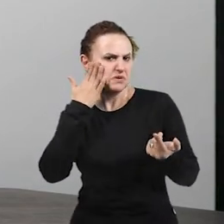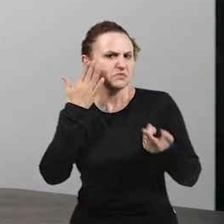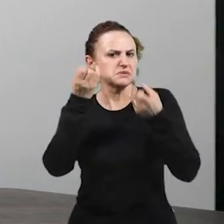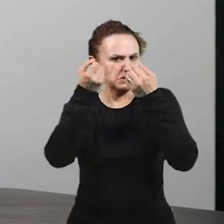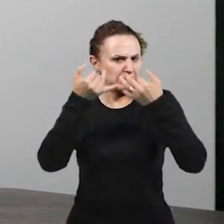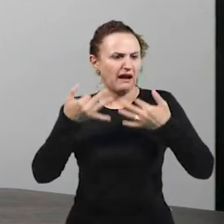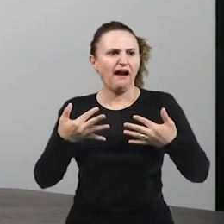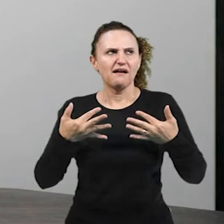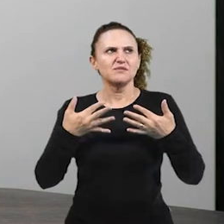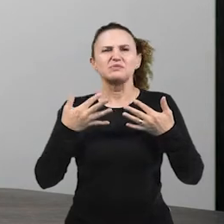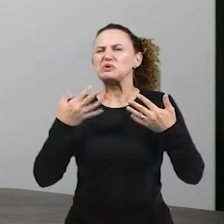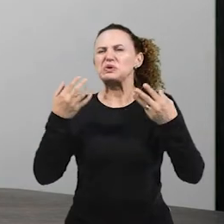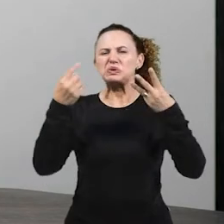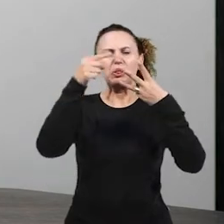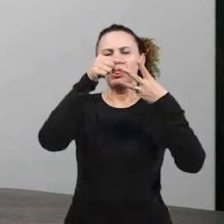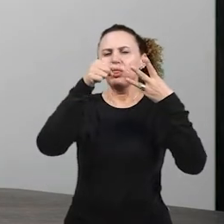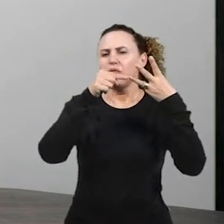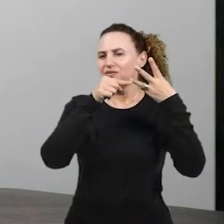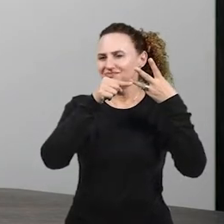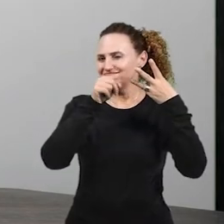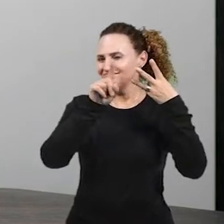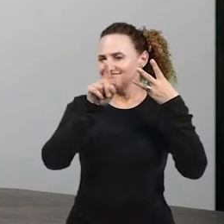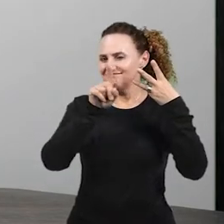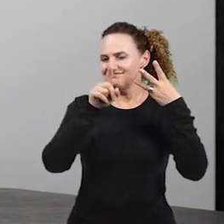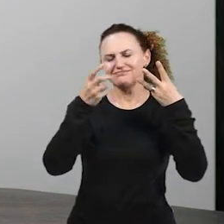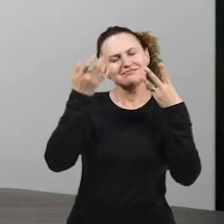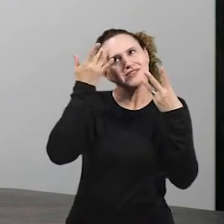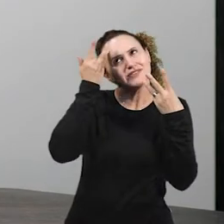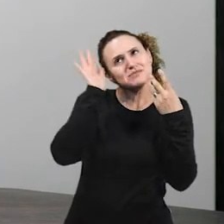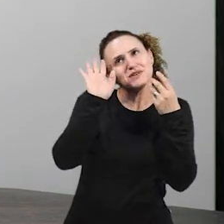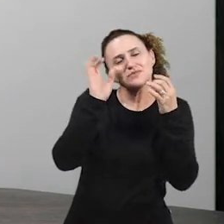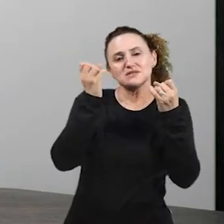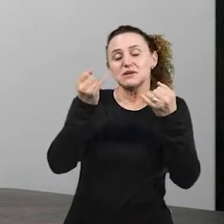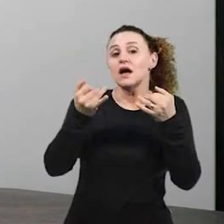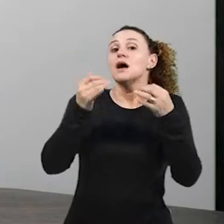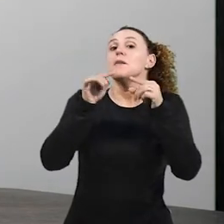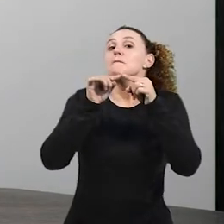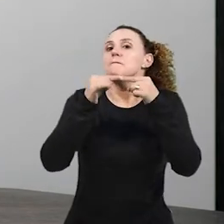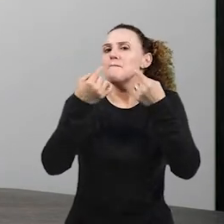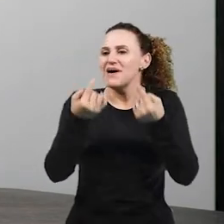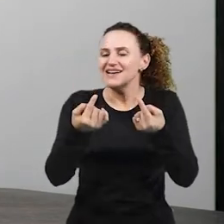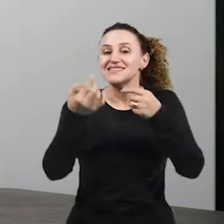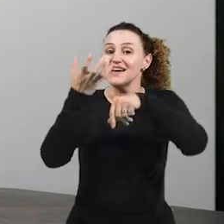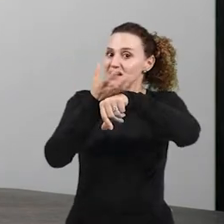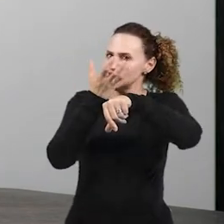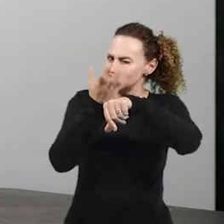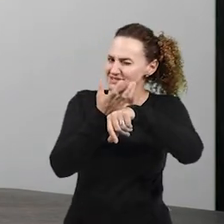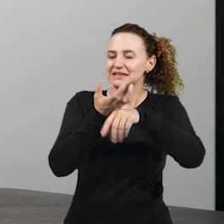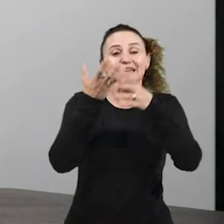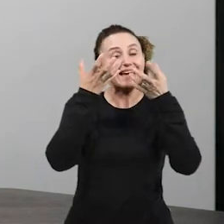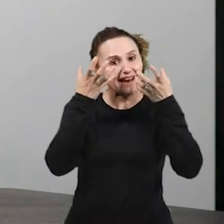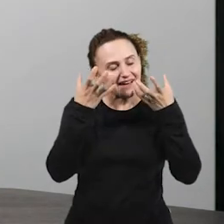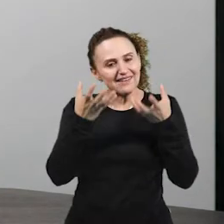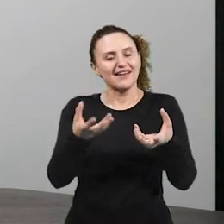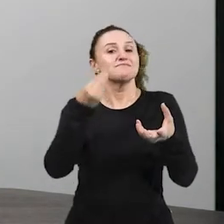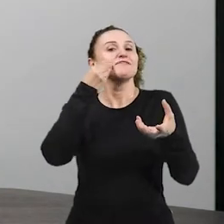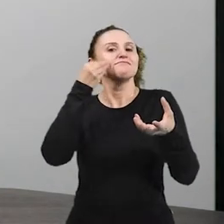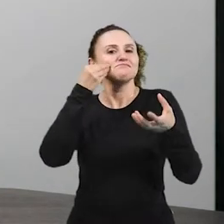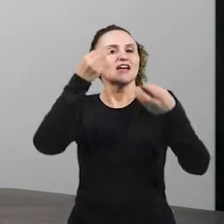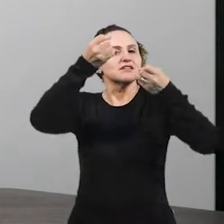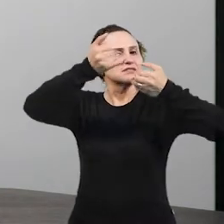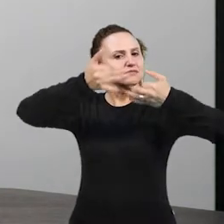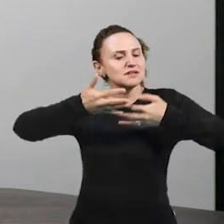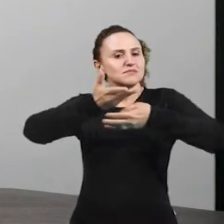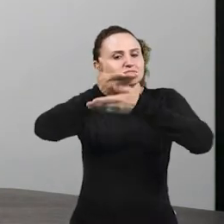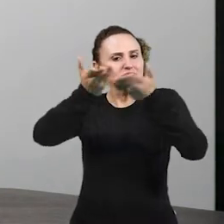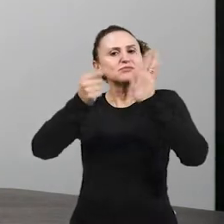linguísticos fonéticos e fonológicos Então essa disciplina vem cá mostrar isso para vocês tá então